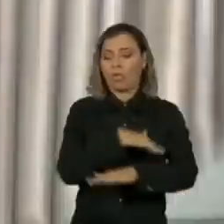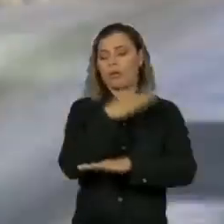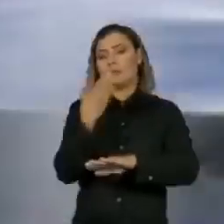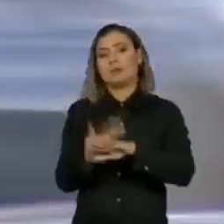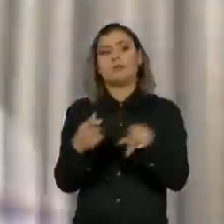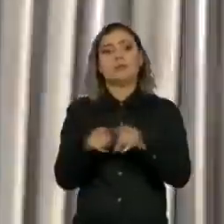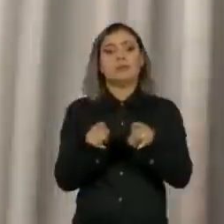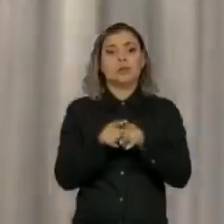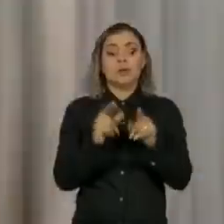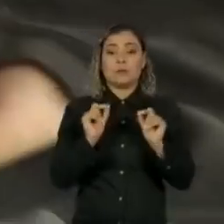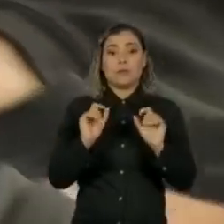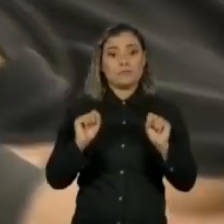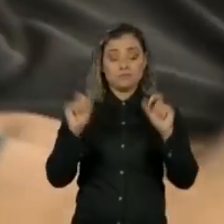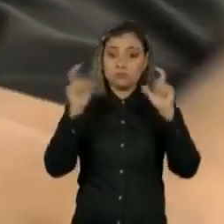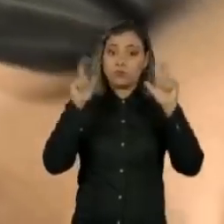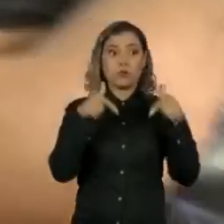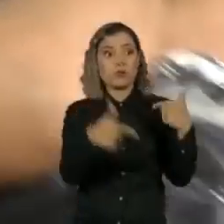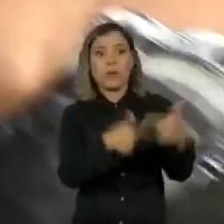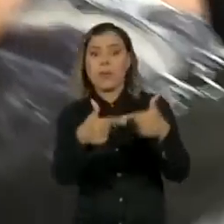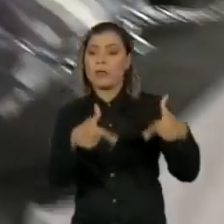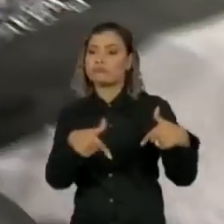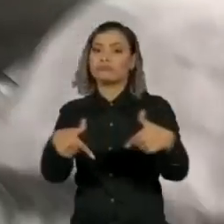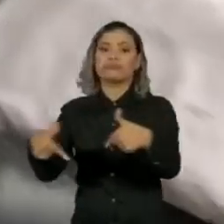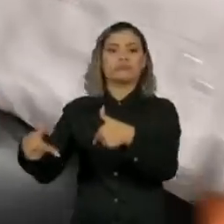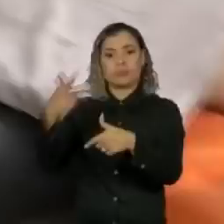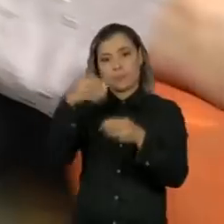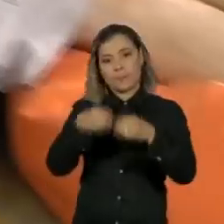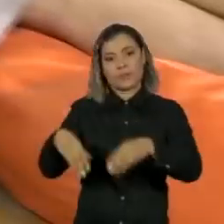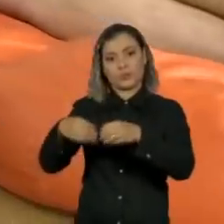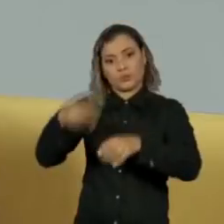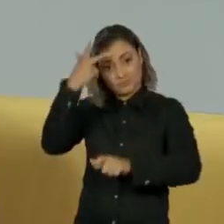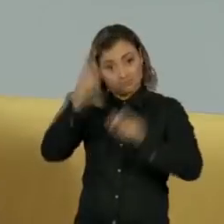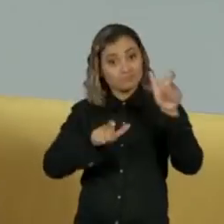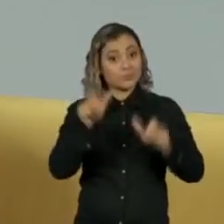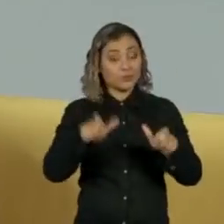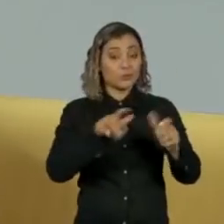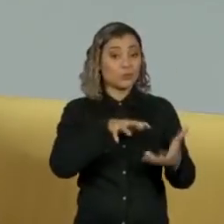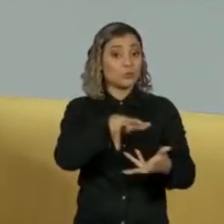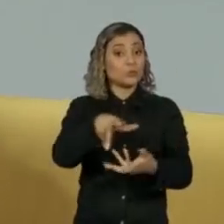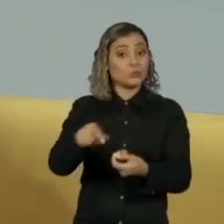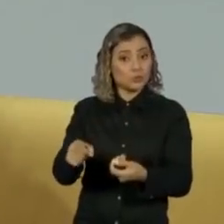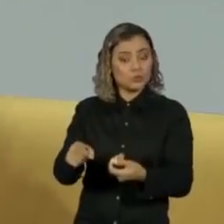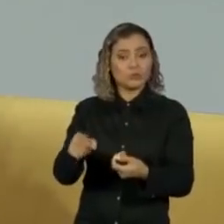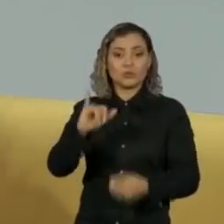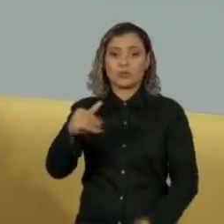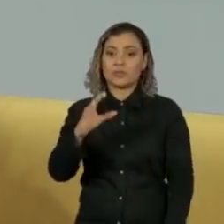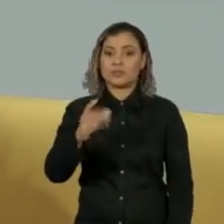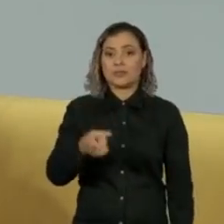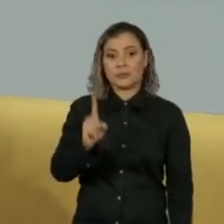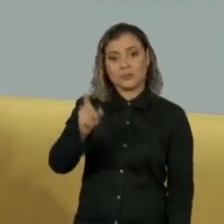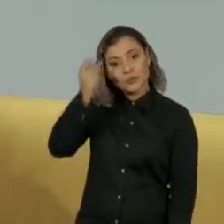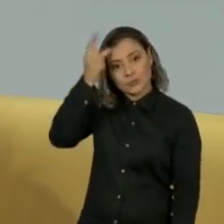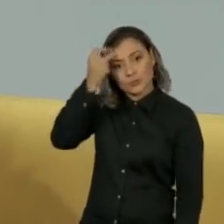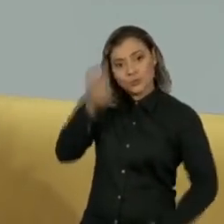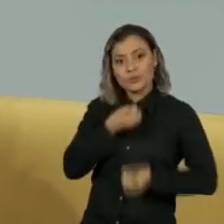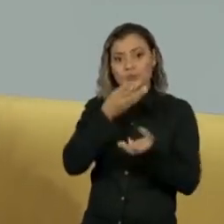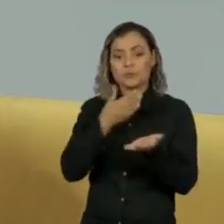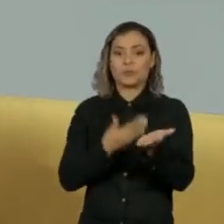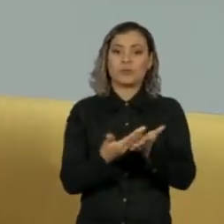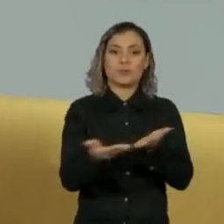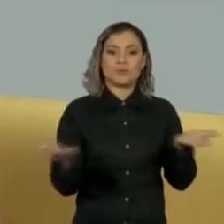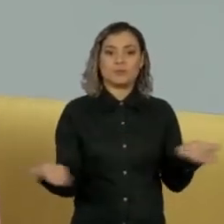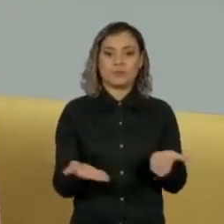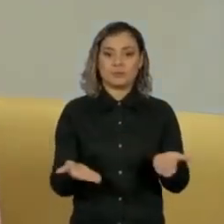queda de produtividade para milhões de pessoas em todo o mundo. JC1, Cultura de Informação,